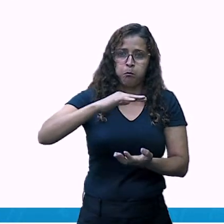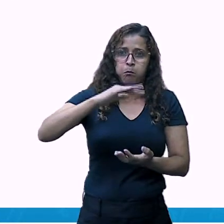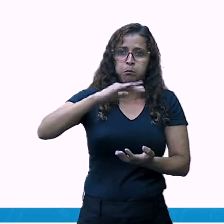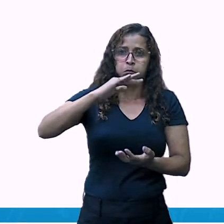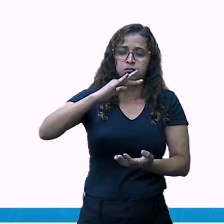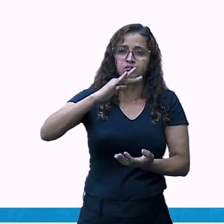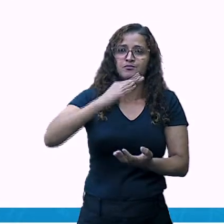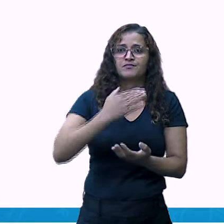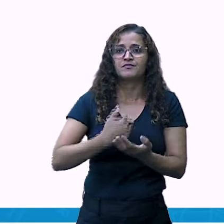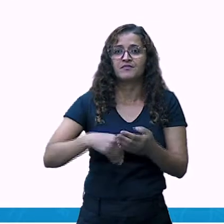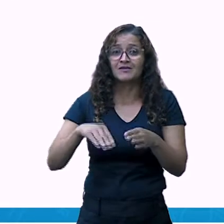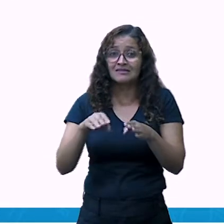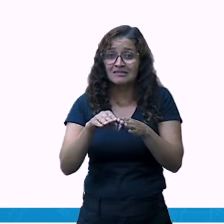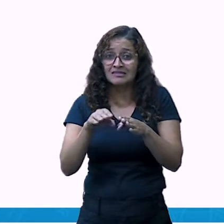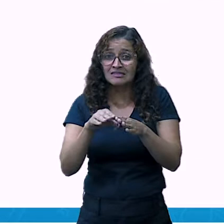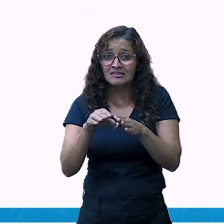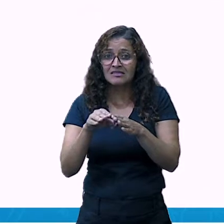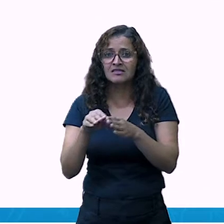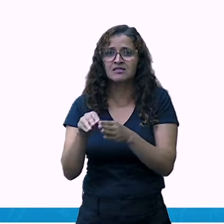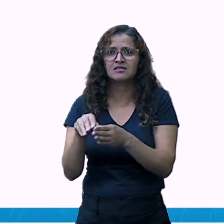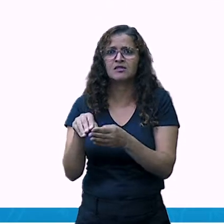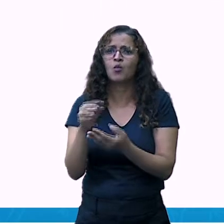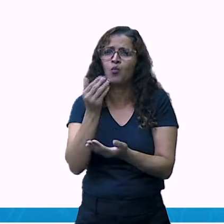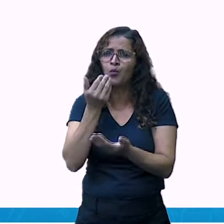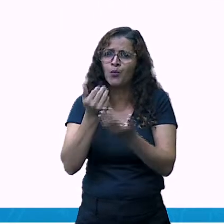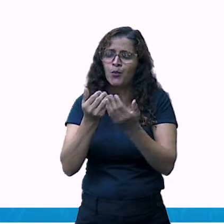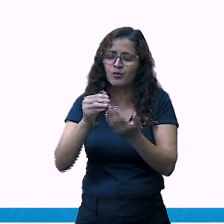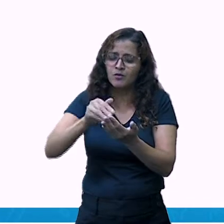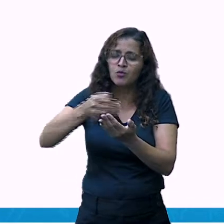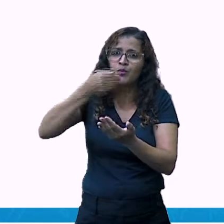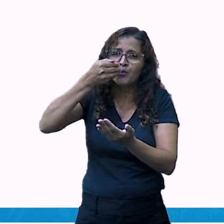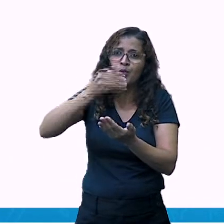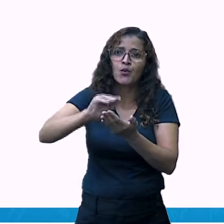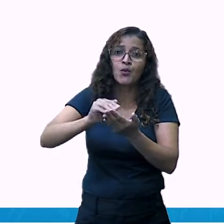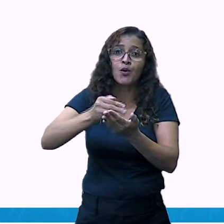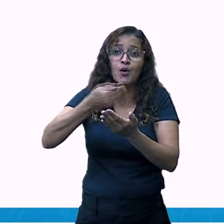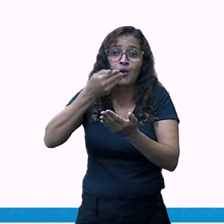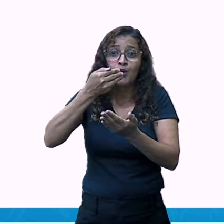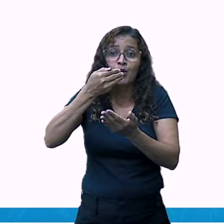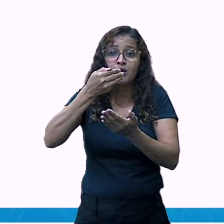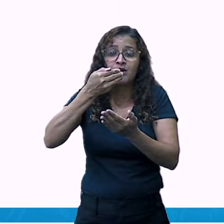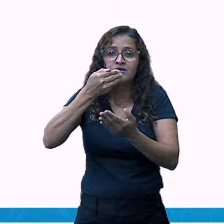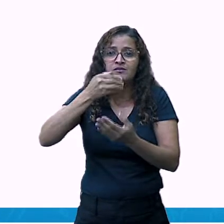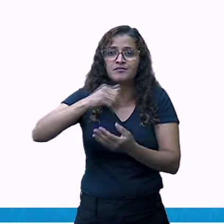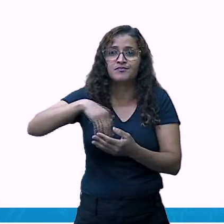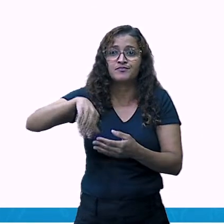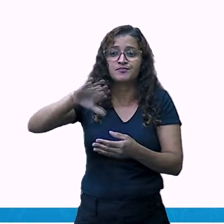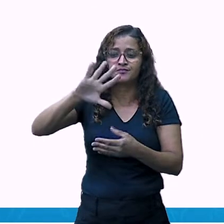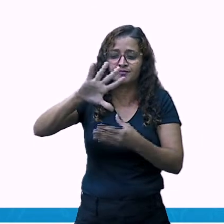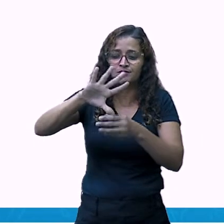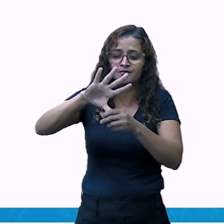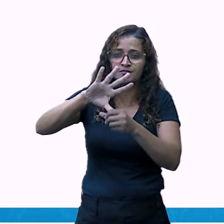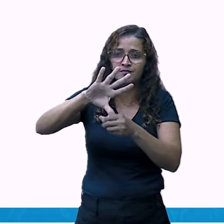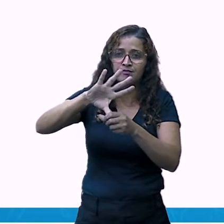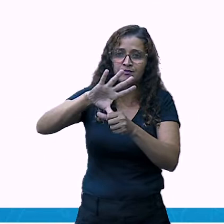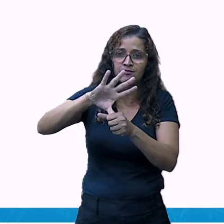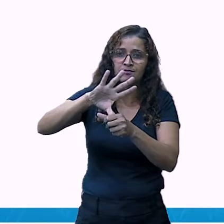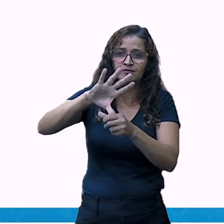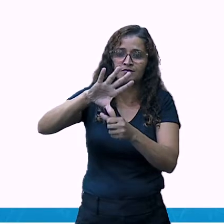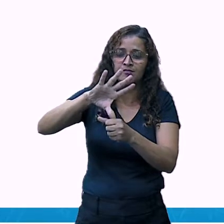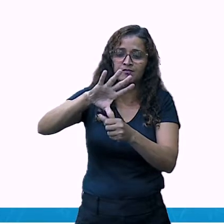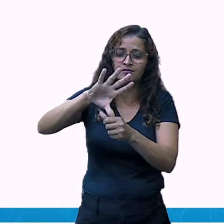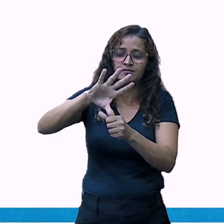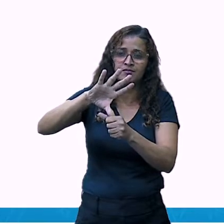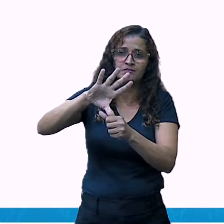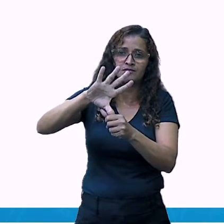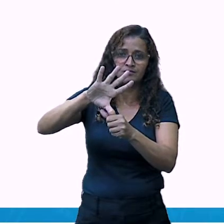lactobacilos, grupo de bactérias muito utilizado pelas indústrias de laticínios para